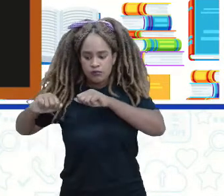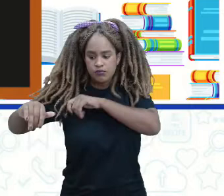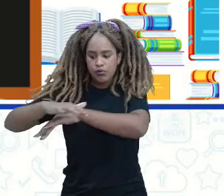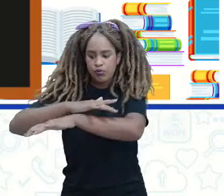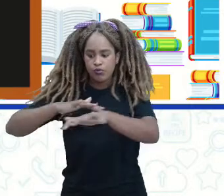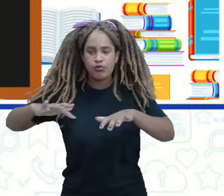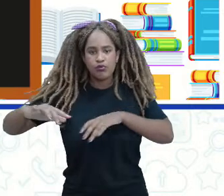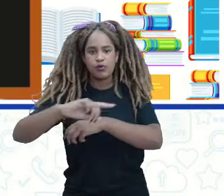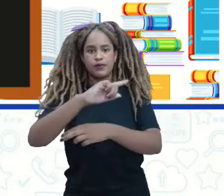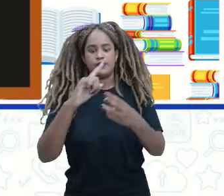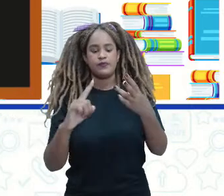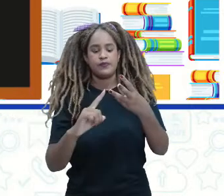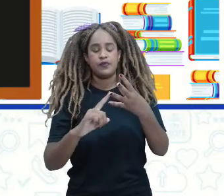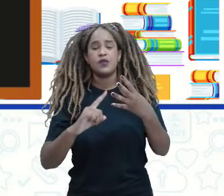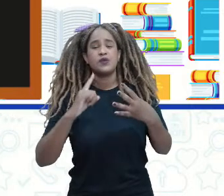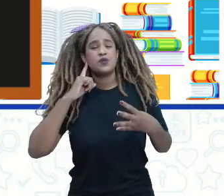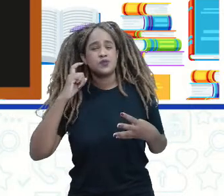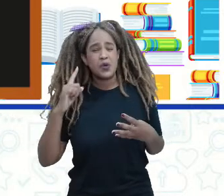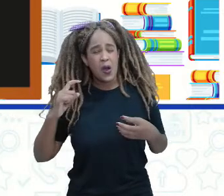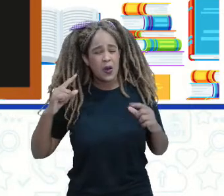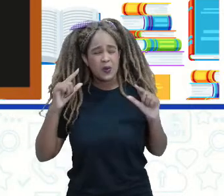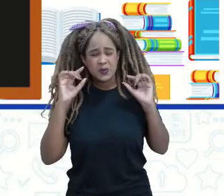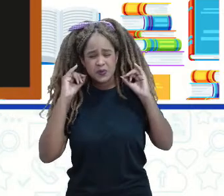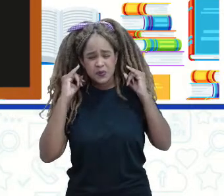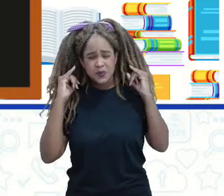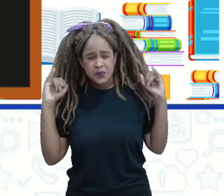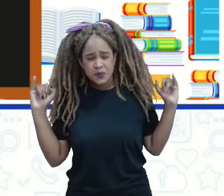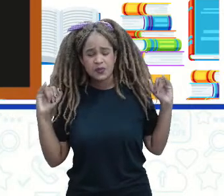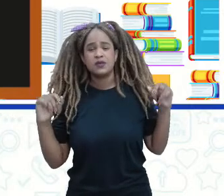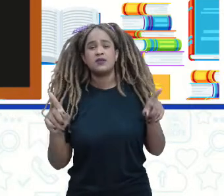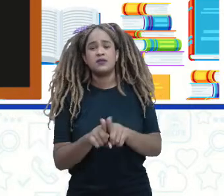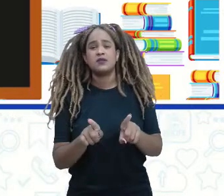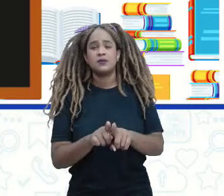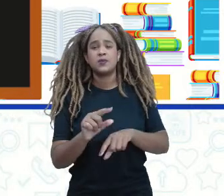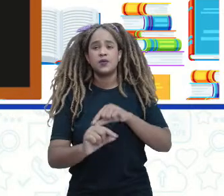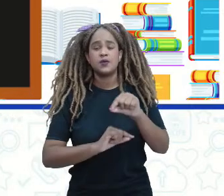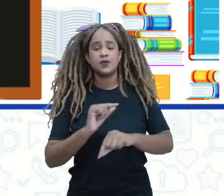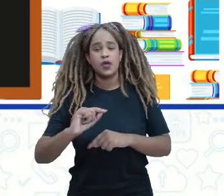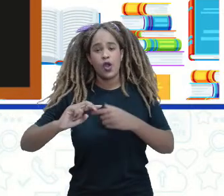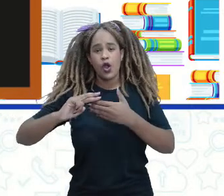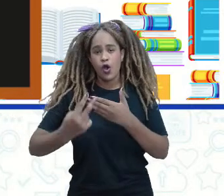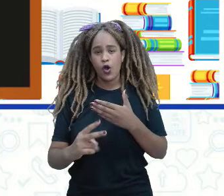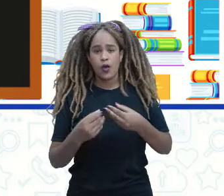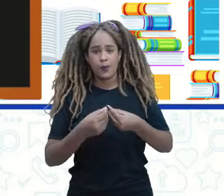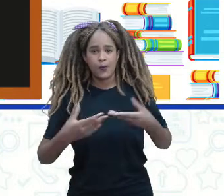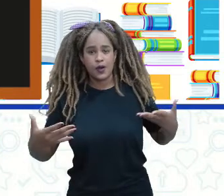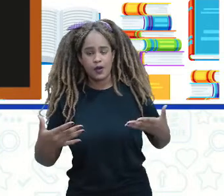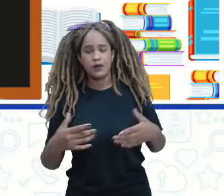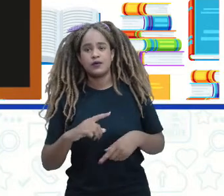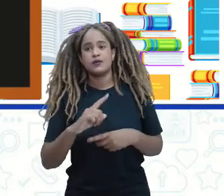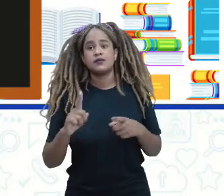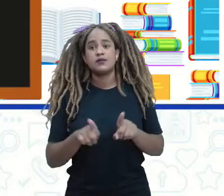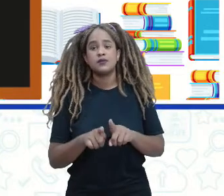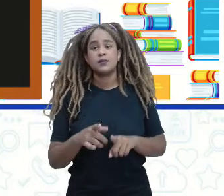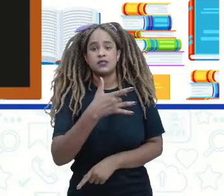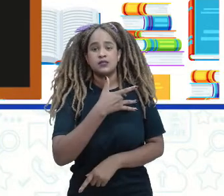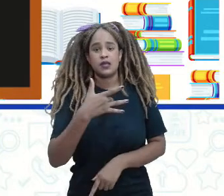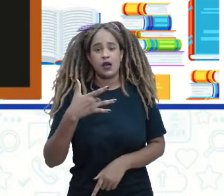som, poluição sonora, consequências da poluição sonora e a